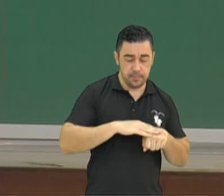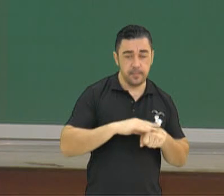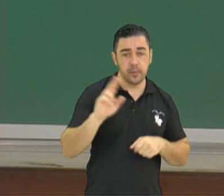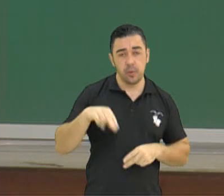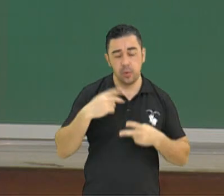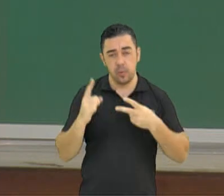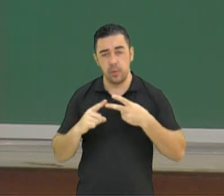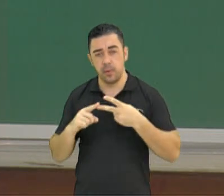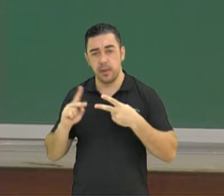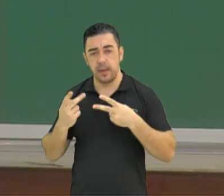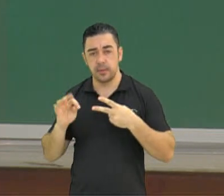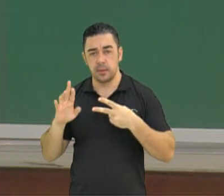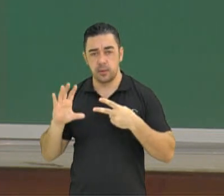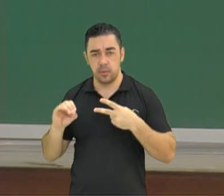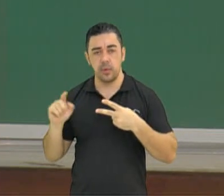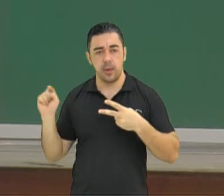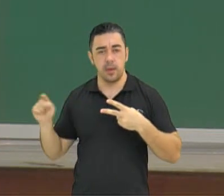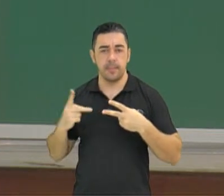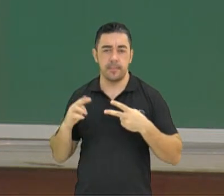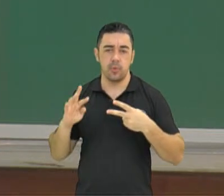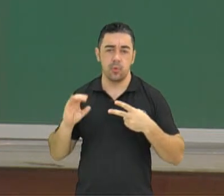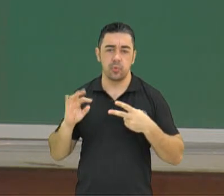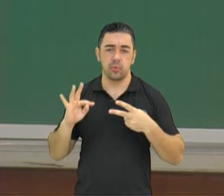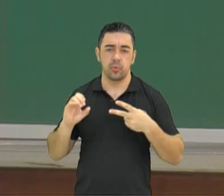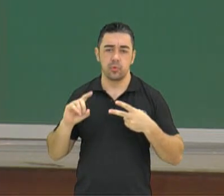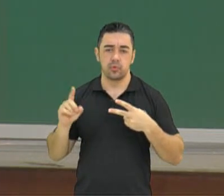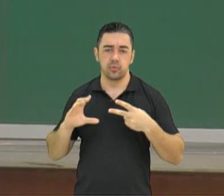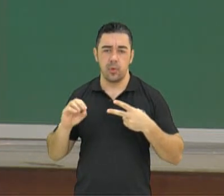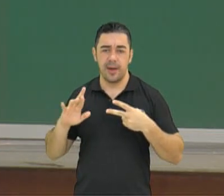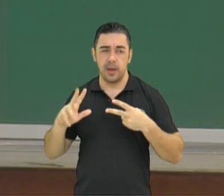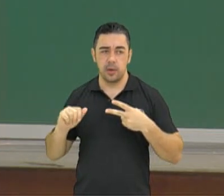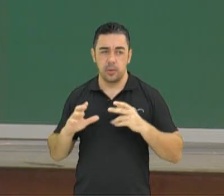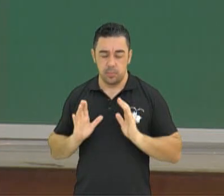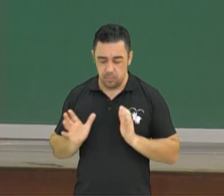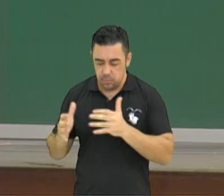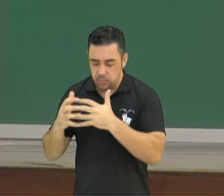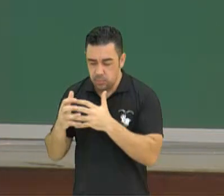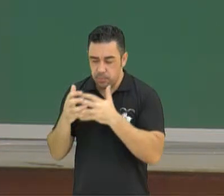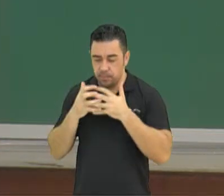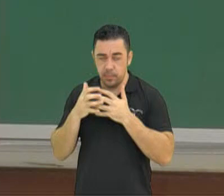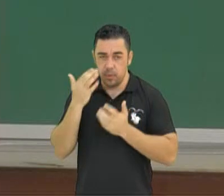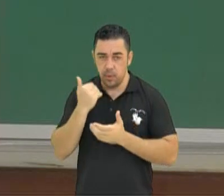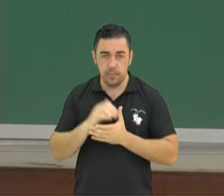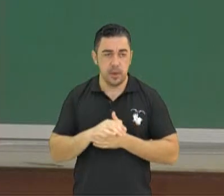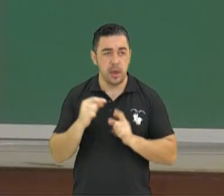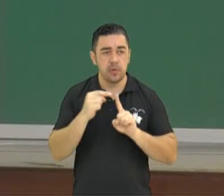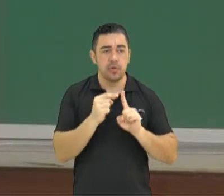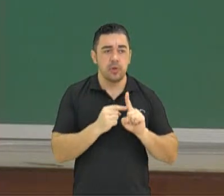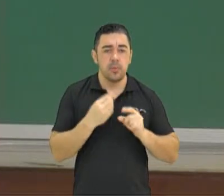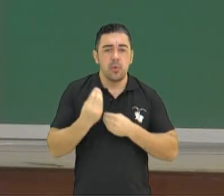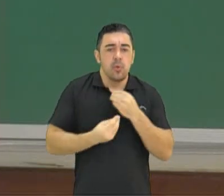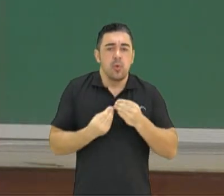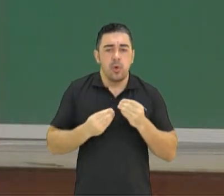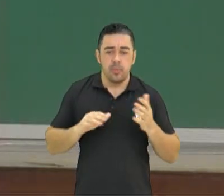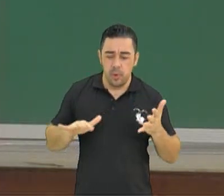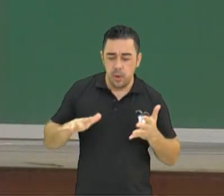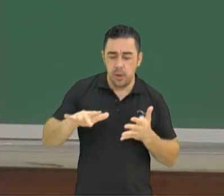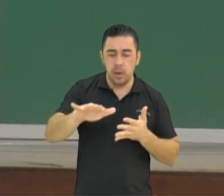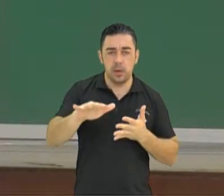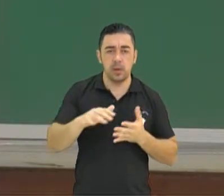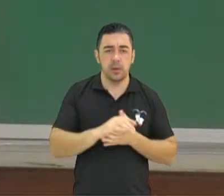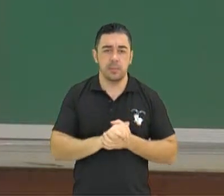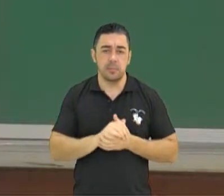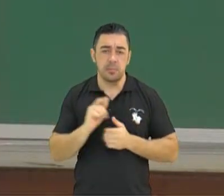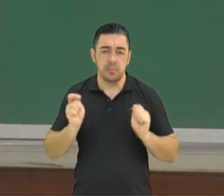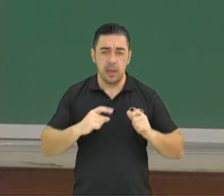e heterótrofos, no caso dos protozoários. Aqui ainda mostrando que o protozoário é classificado de acordo com o tipo de locomoção. Ele pode se